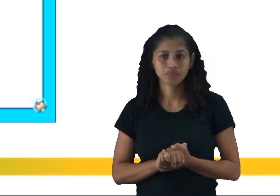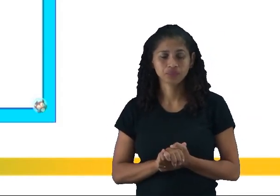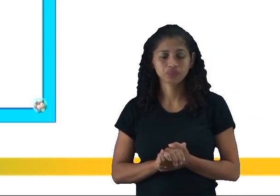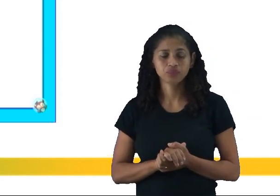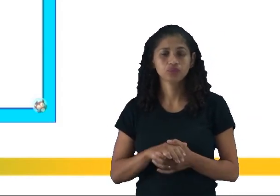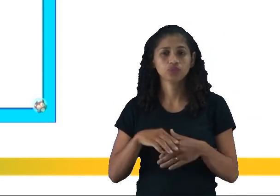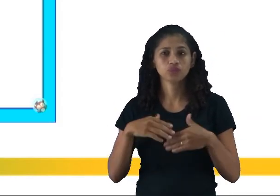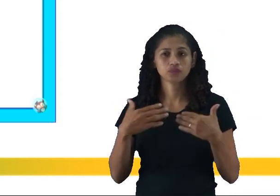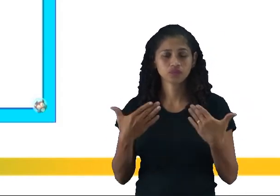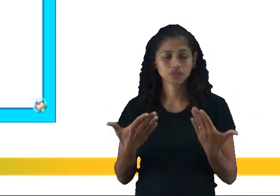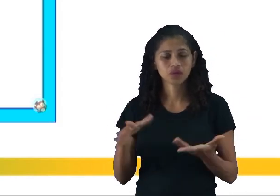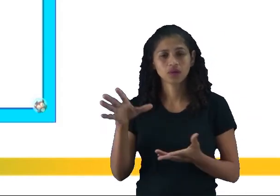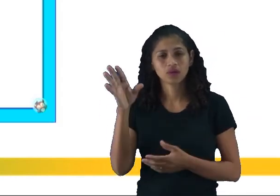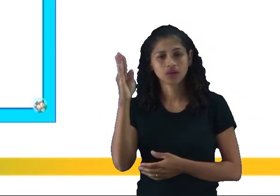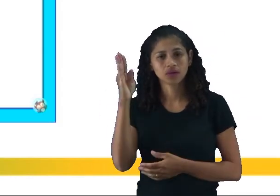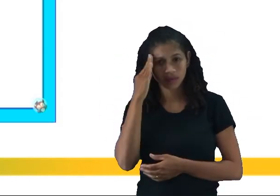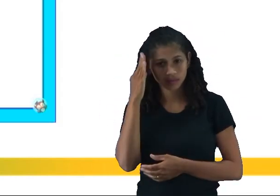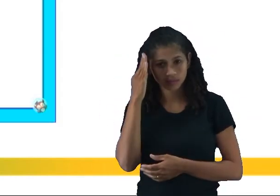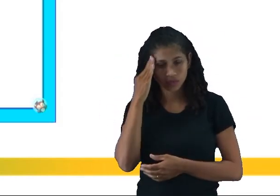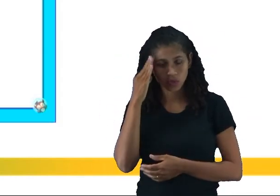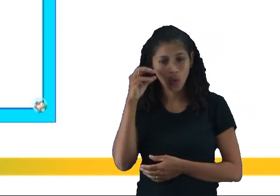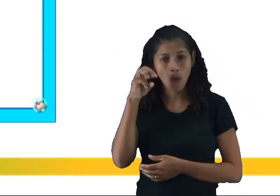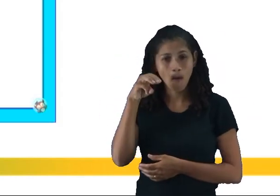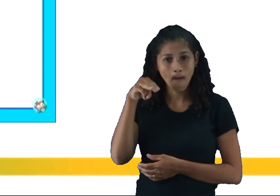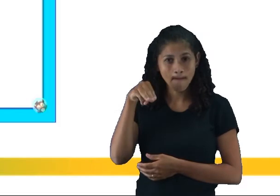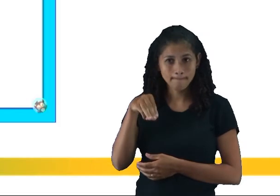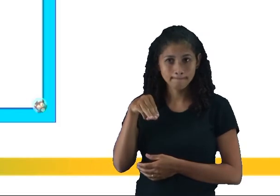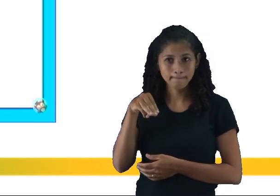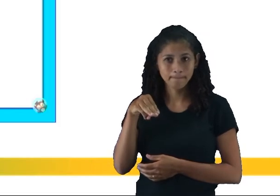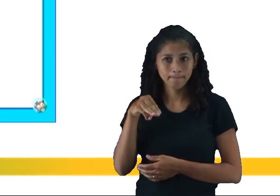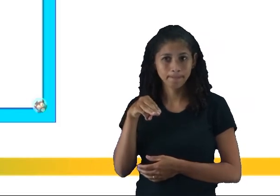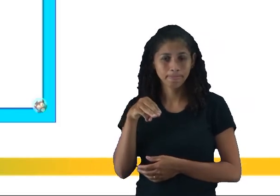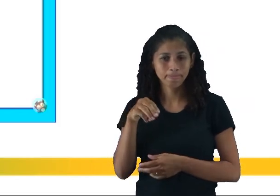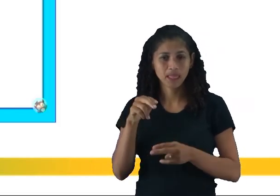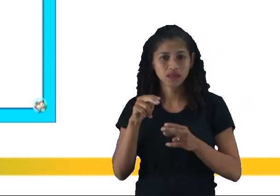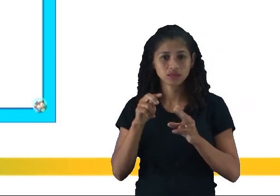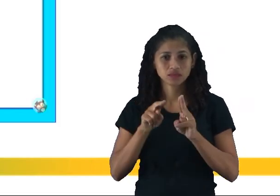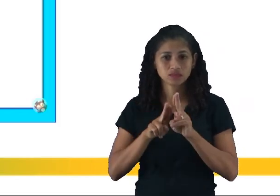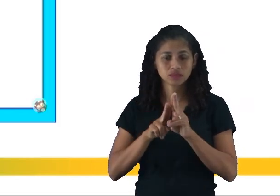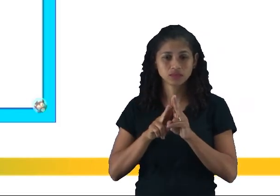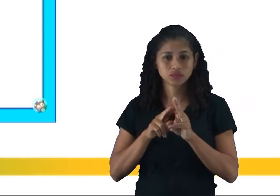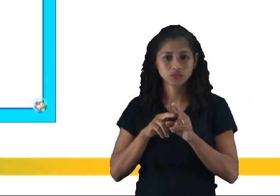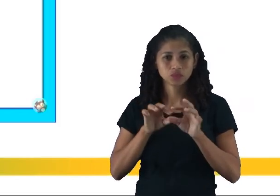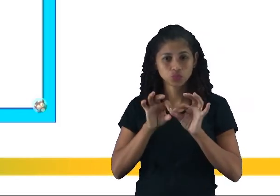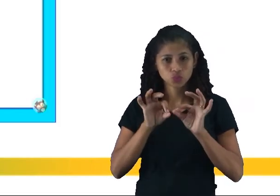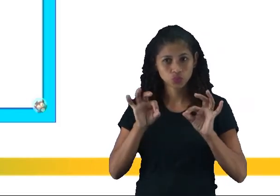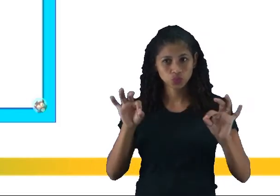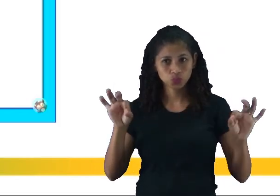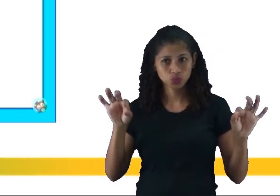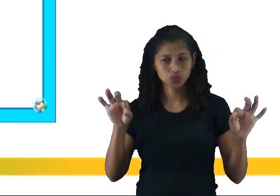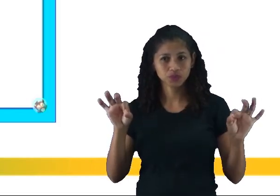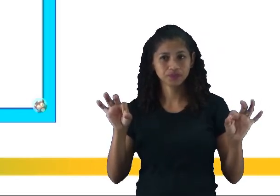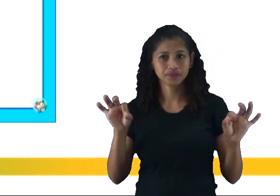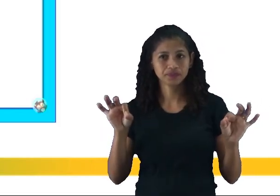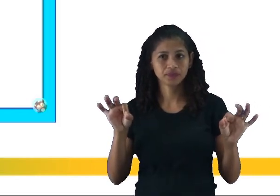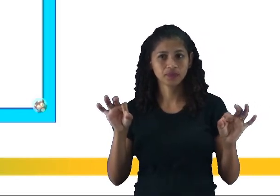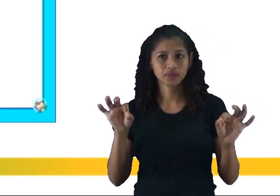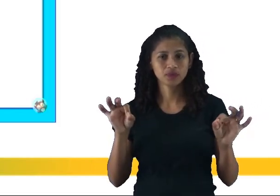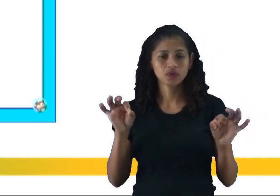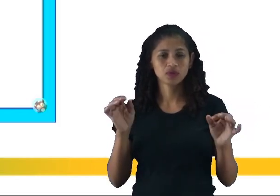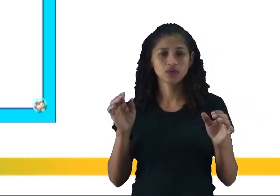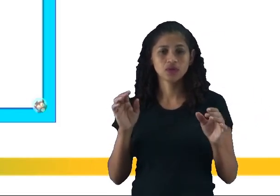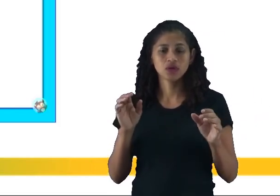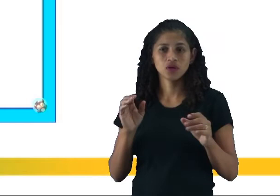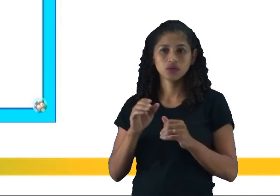Como já sabemos que o metro é a medida padrão, as medidas menores que o metro, eles são chamados submúltiplos.